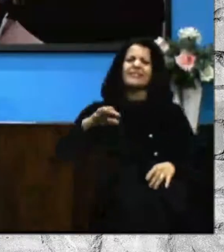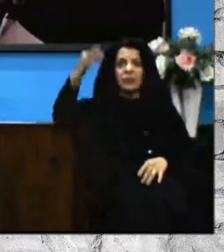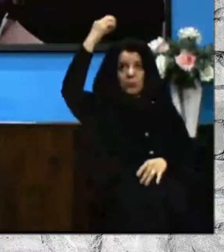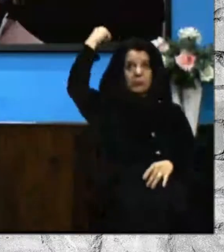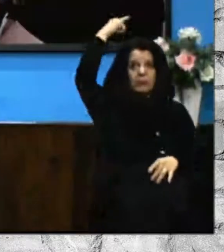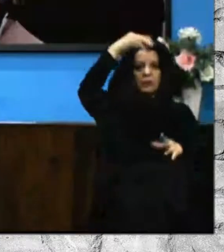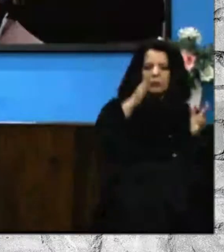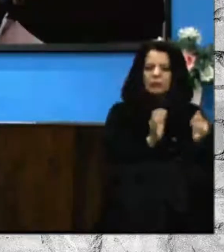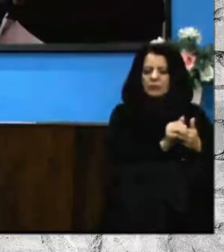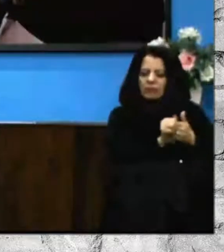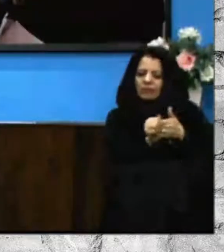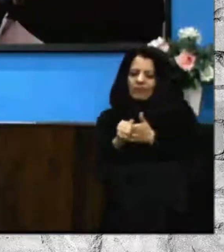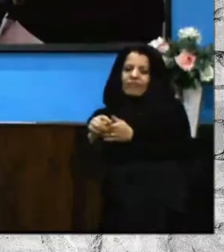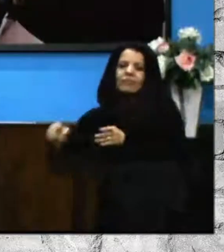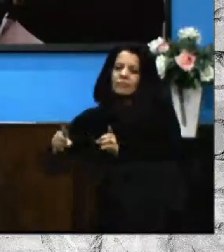ao deserto.